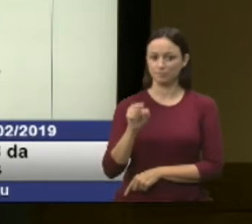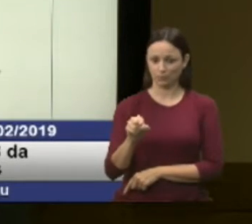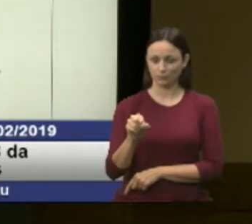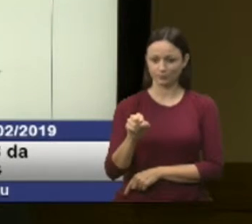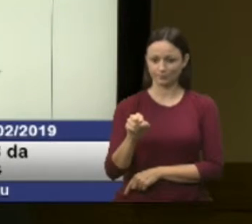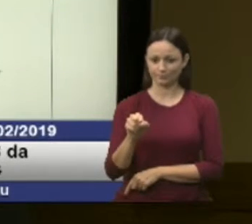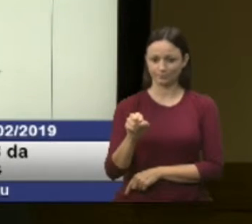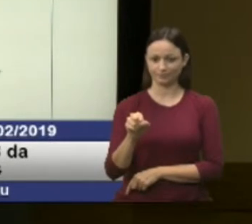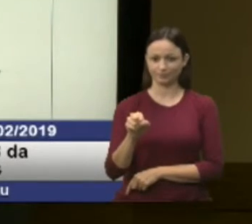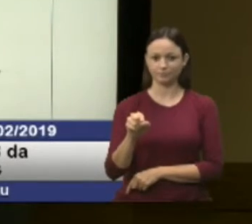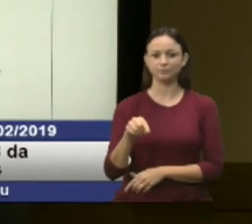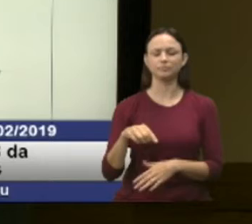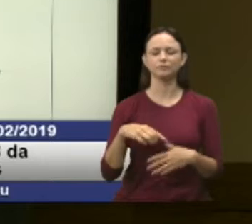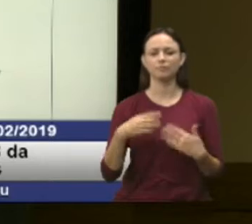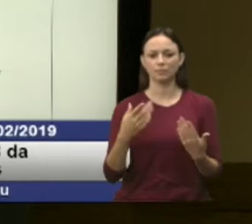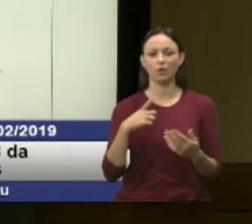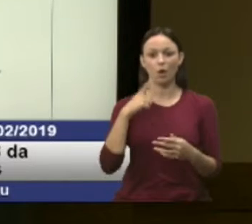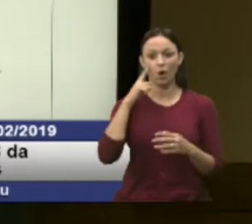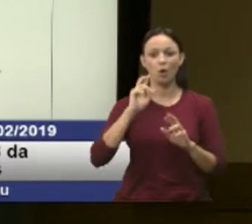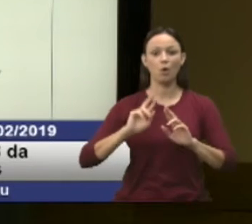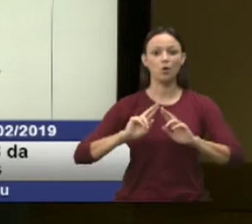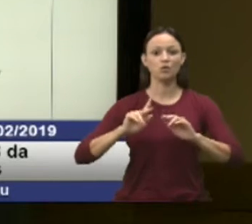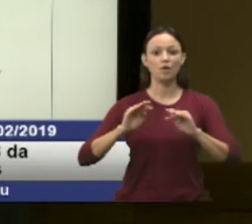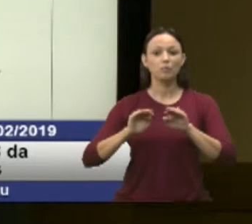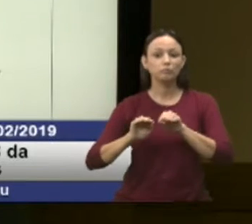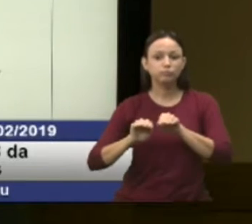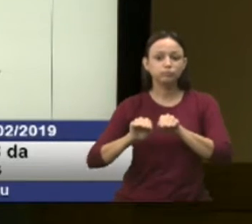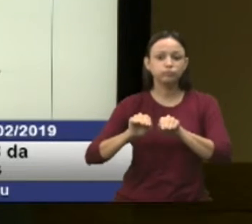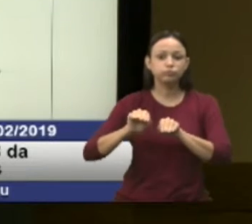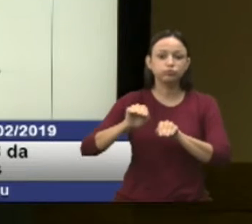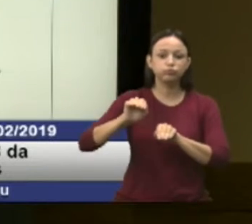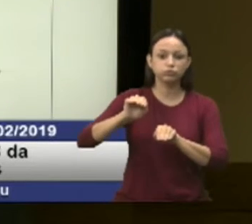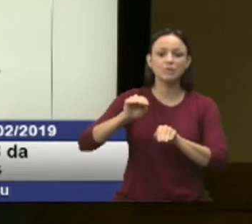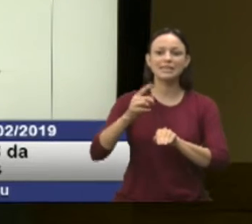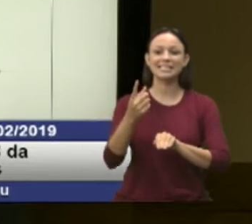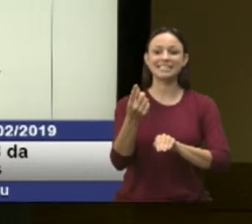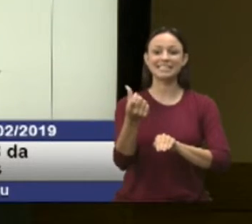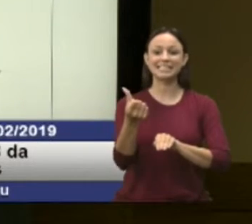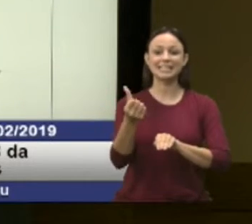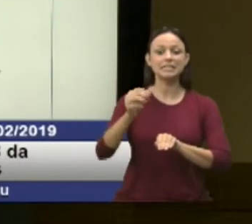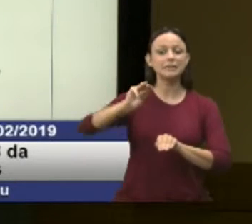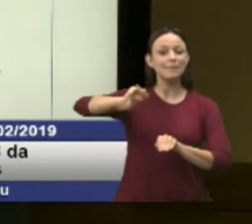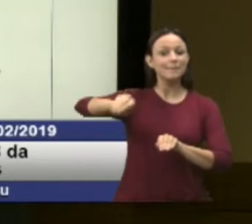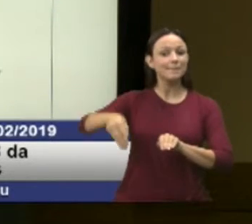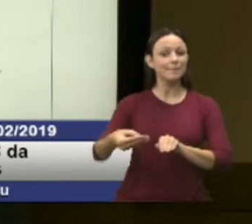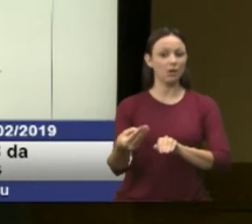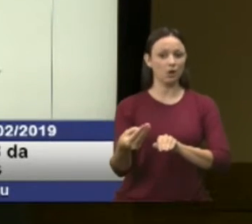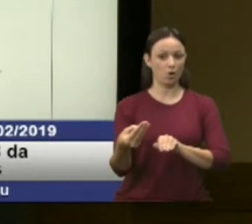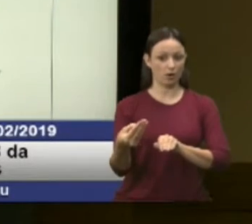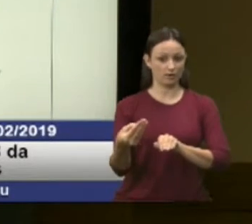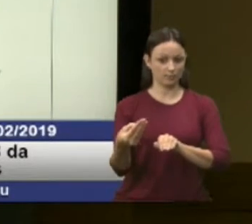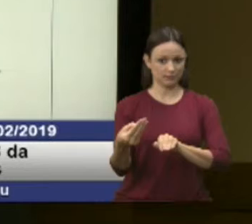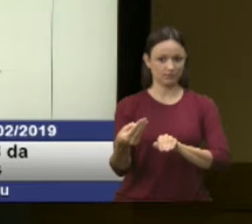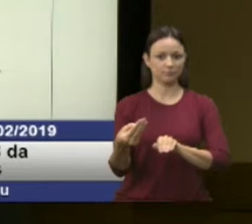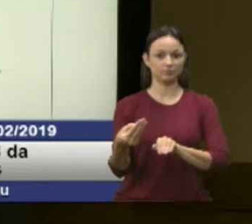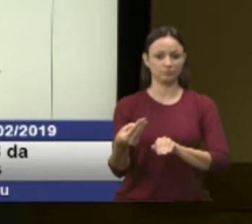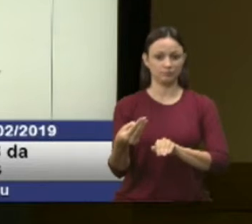R$ 371.303.000. Houve uma diferença maior aí de R$ 16.000.000. Ou seja,